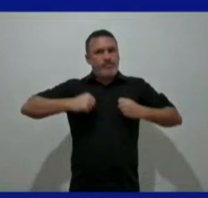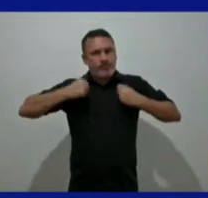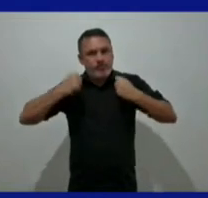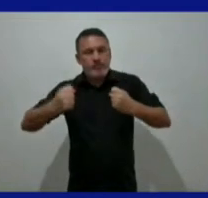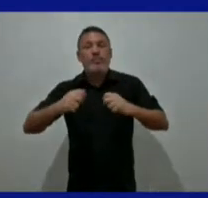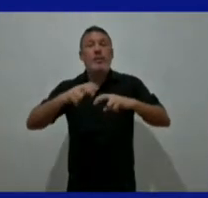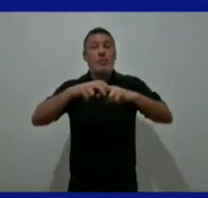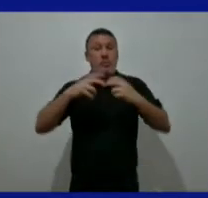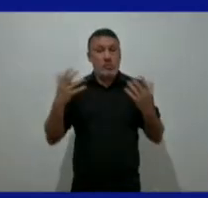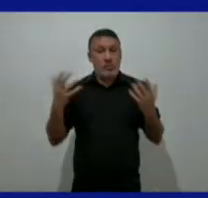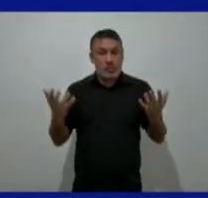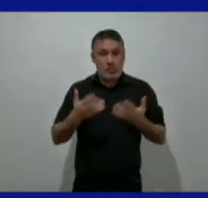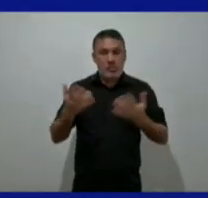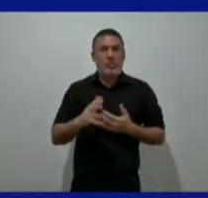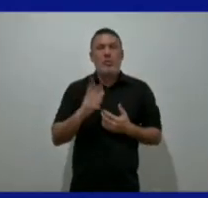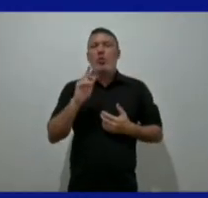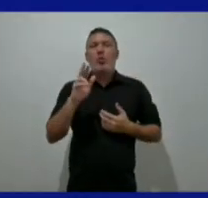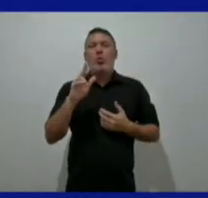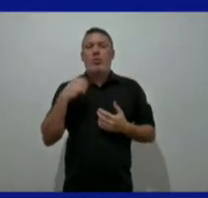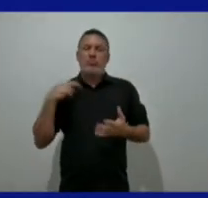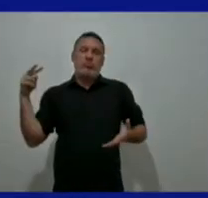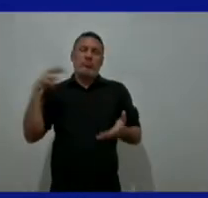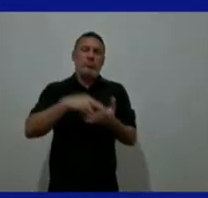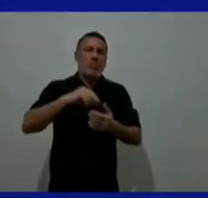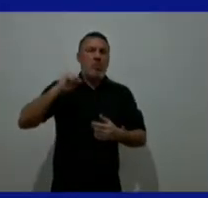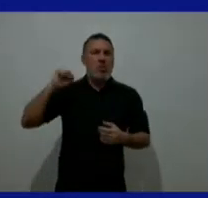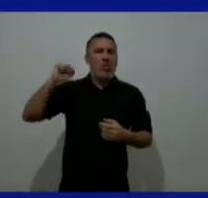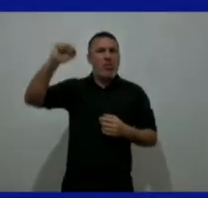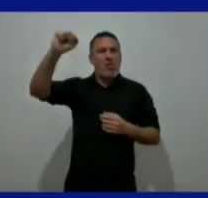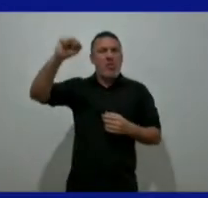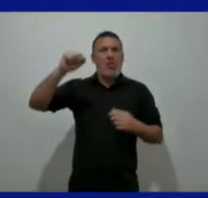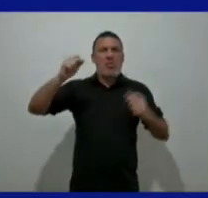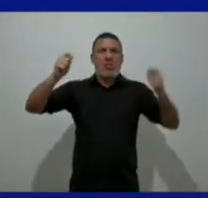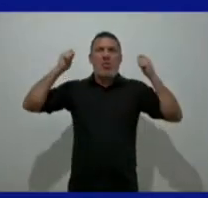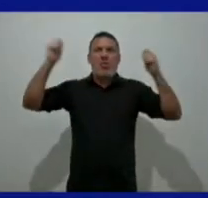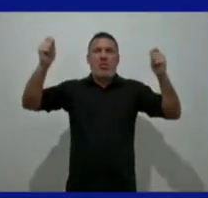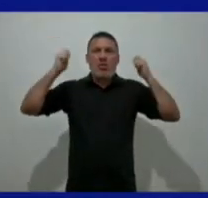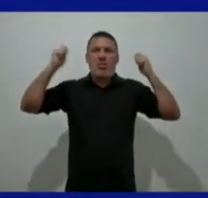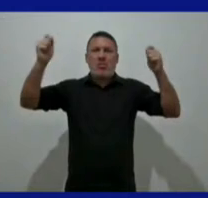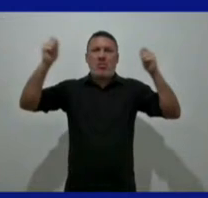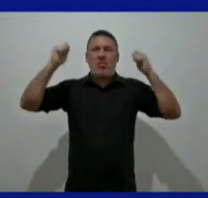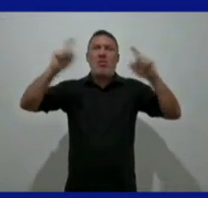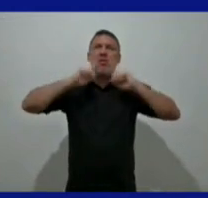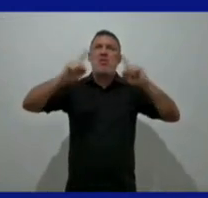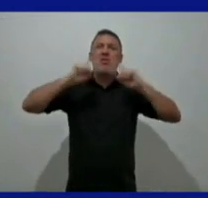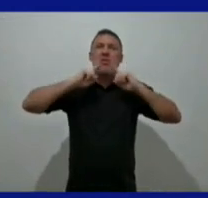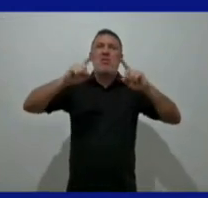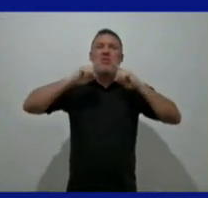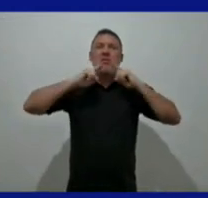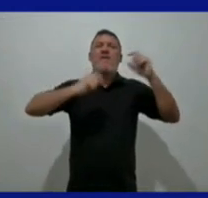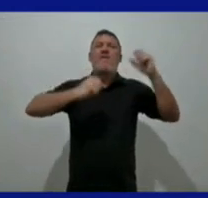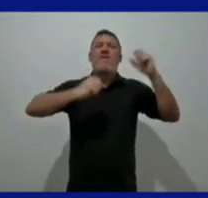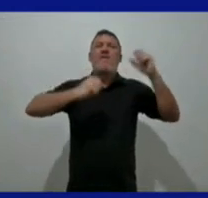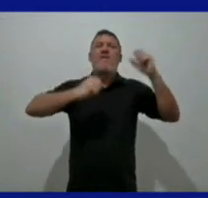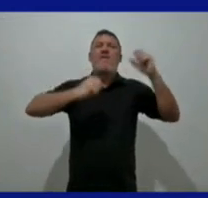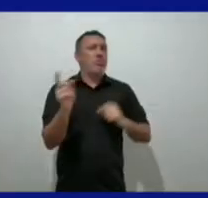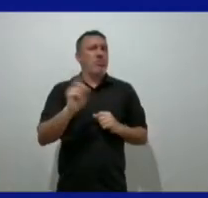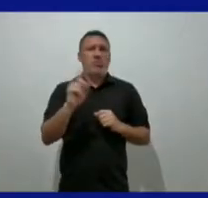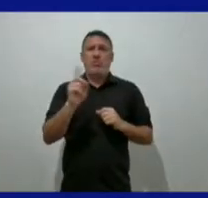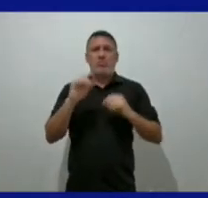os ativistas do passado que ficavam na porta das fábricas protestando, estão o mainstream da sociedade hoje aqui